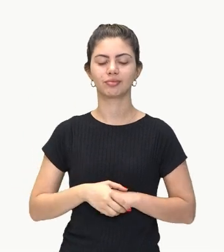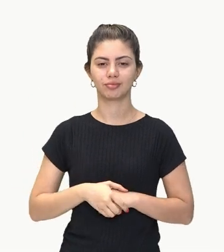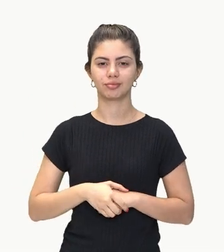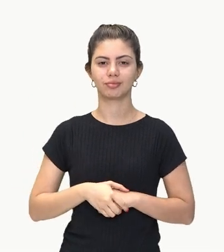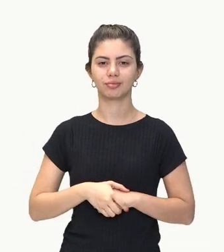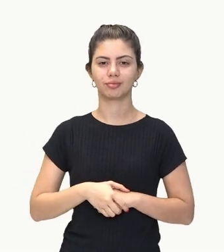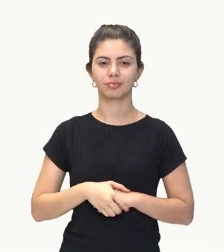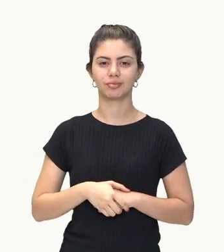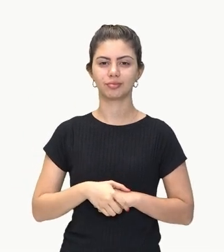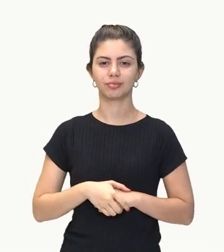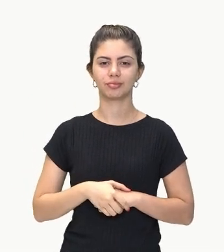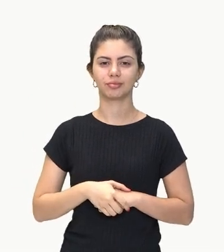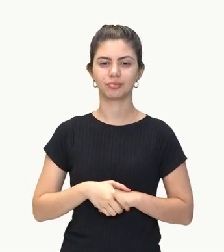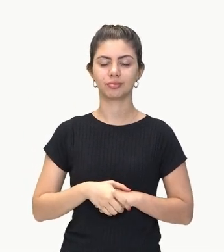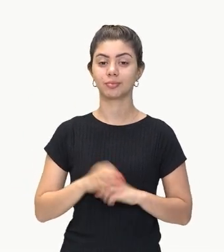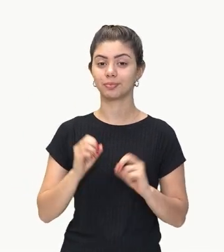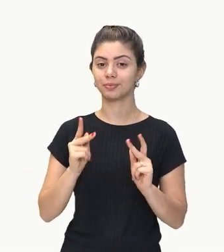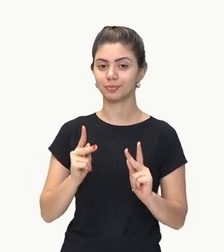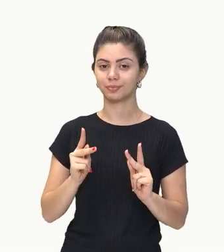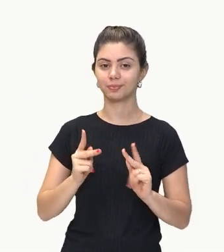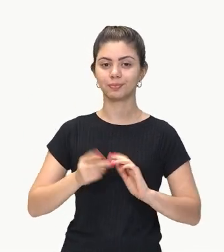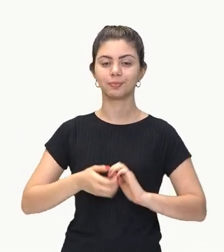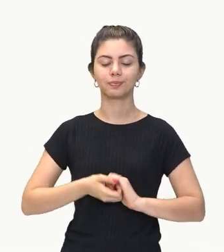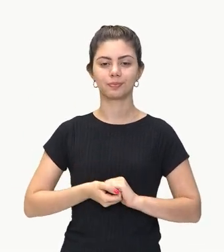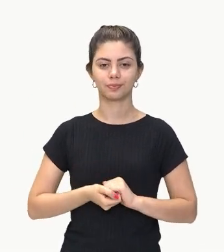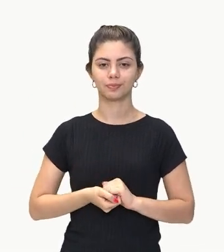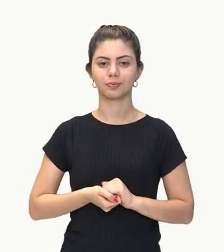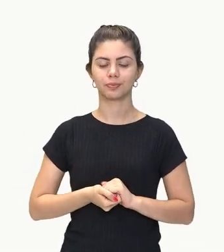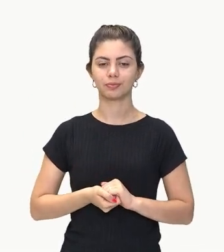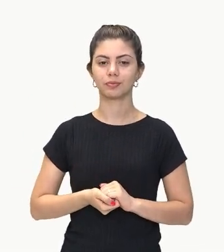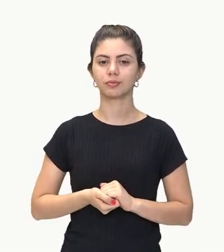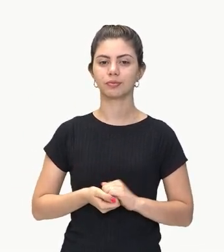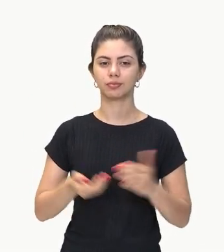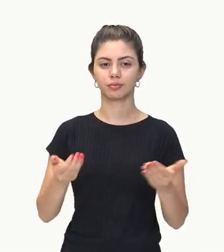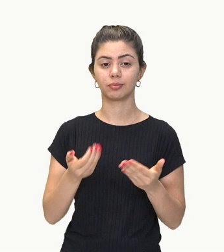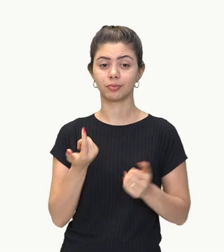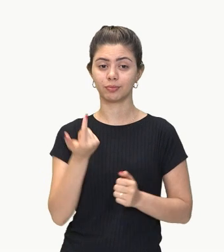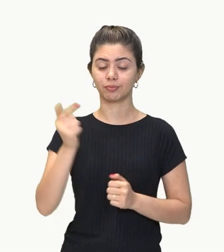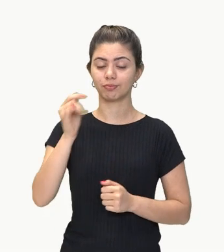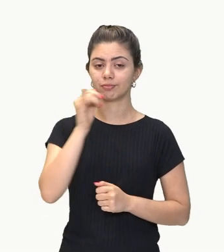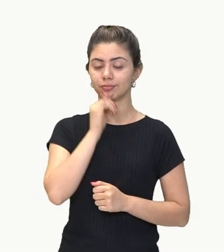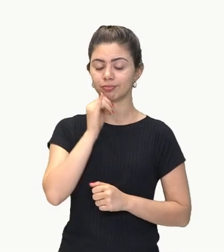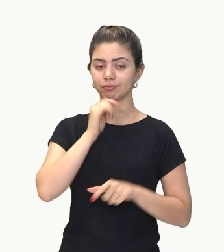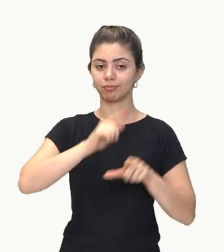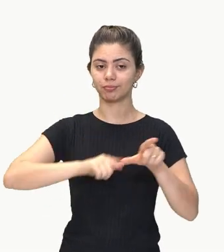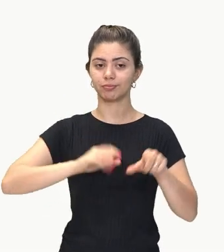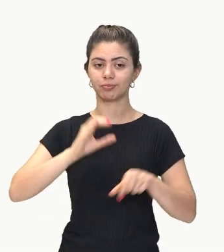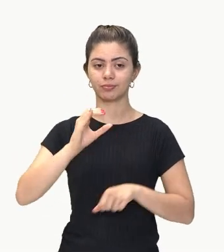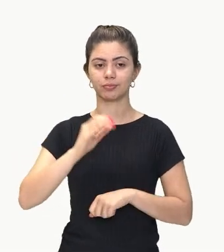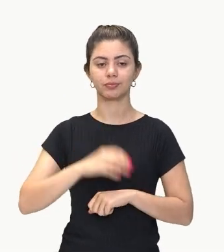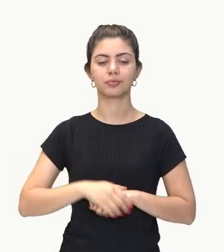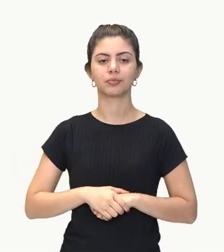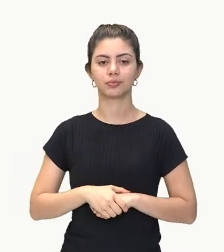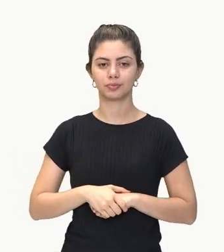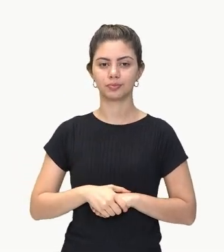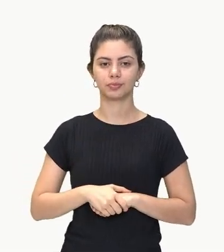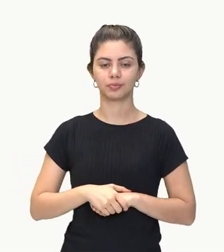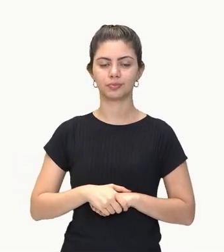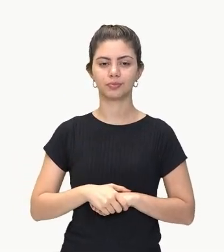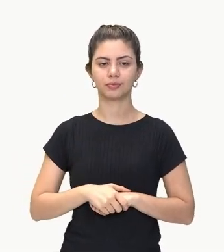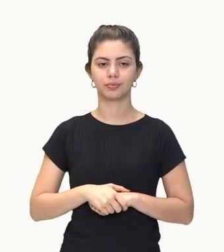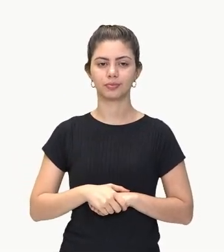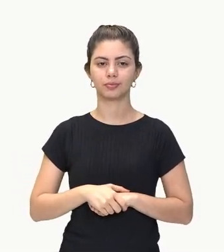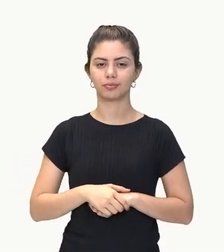10,125. Ok? Vamos lá para a próxima. Nossa letra